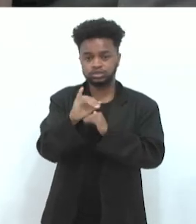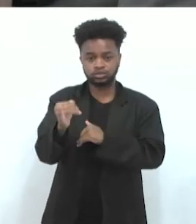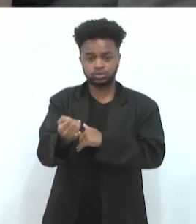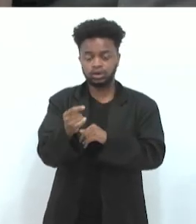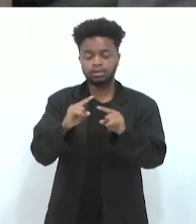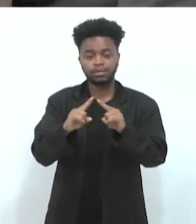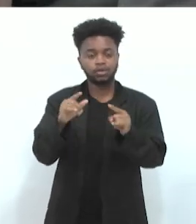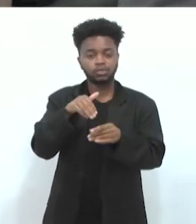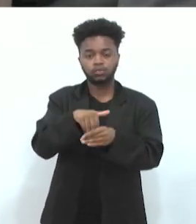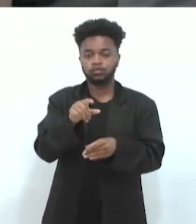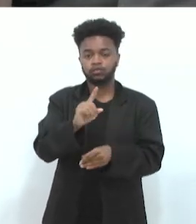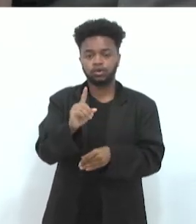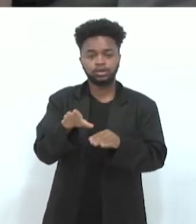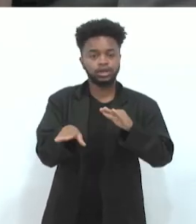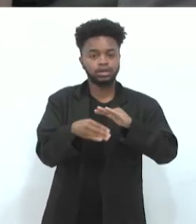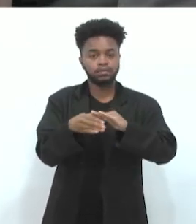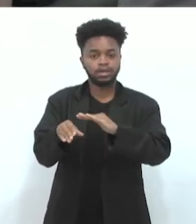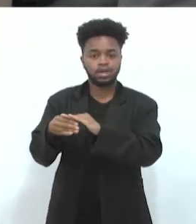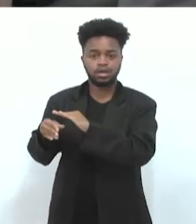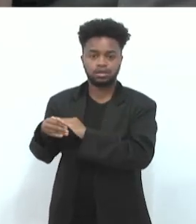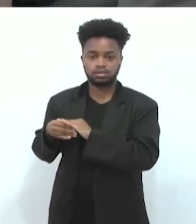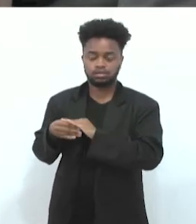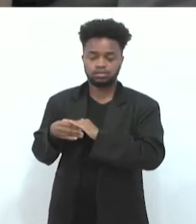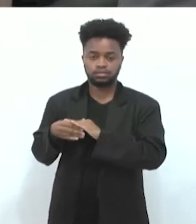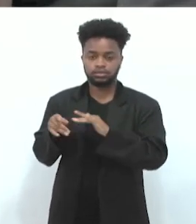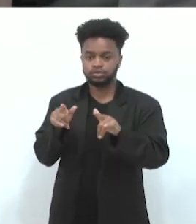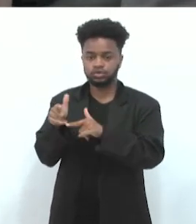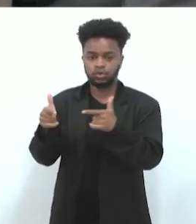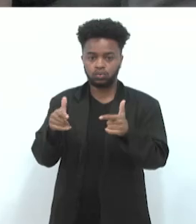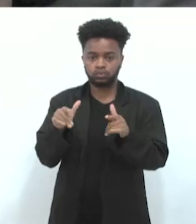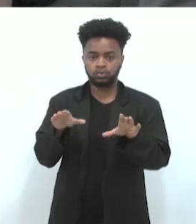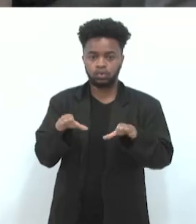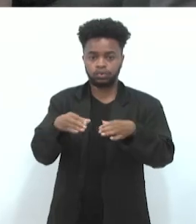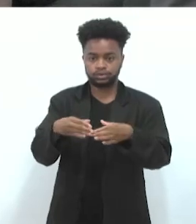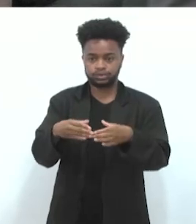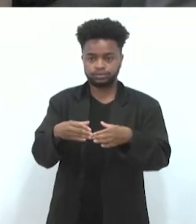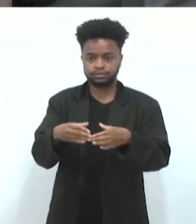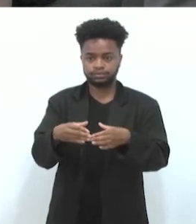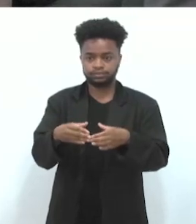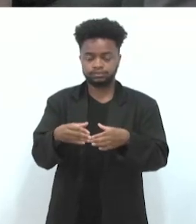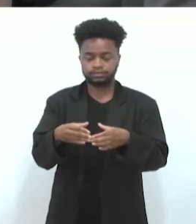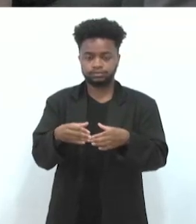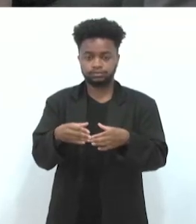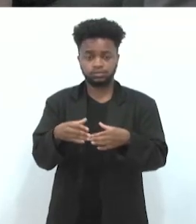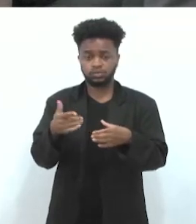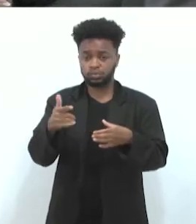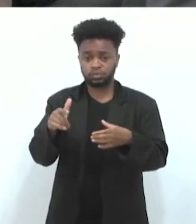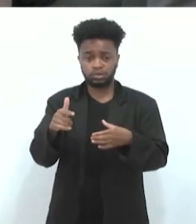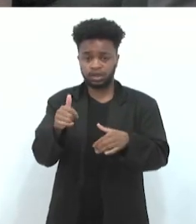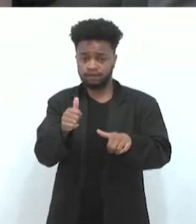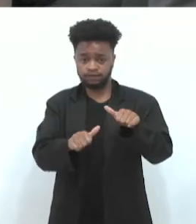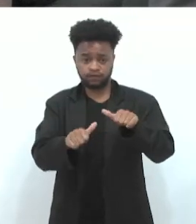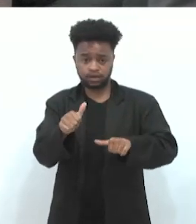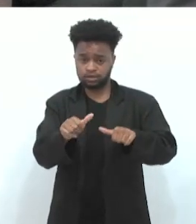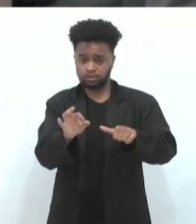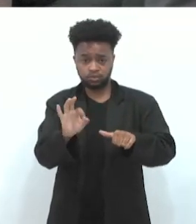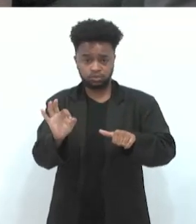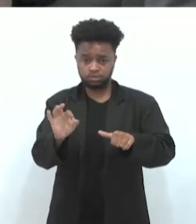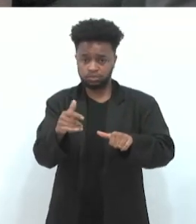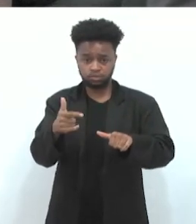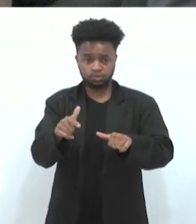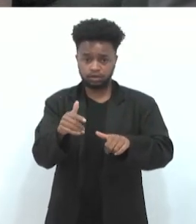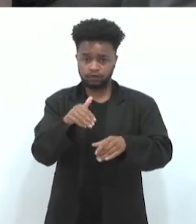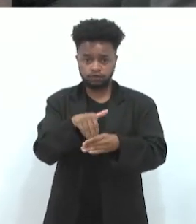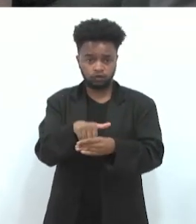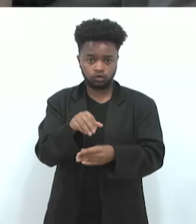as emendas apresentadas das demais comissões temáticas não são nem não são votadas no plenário. São votadas.